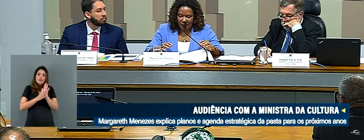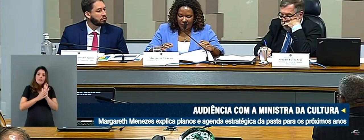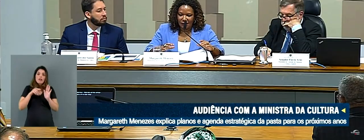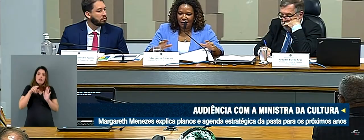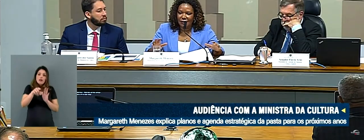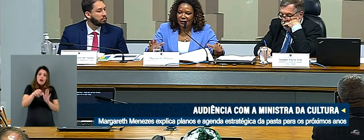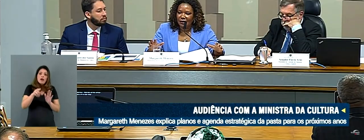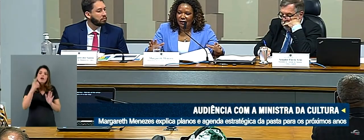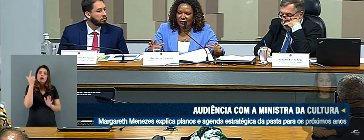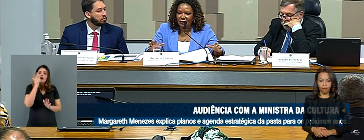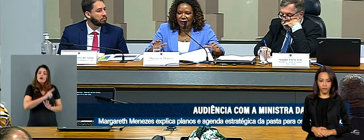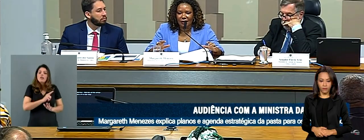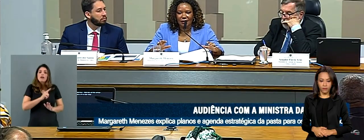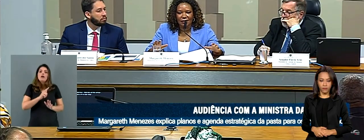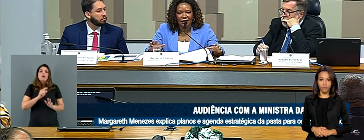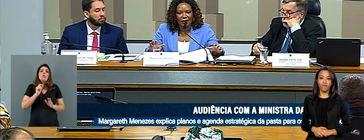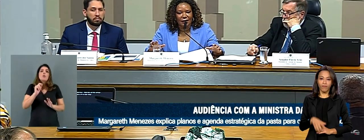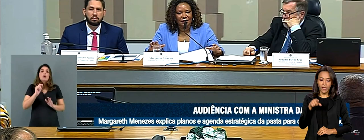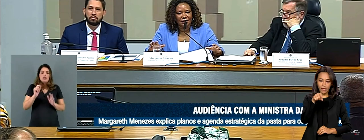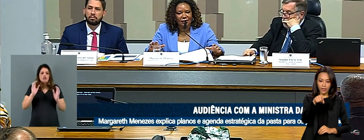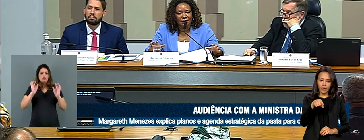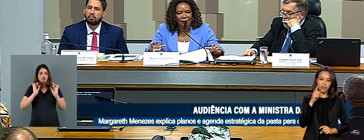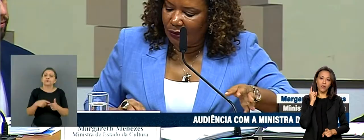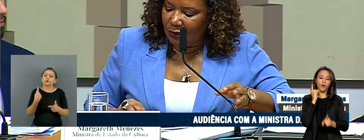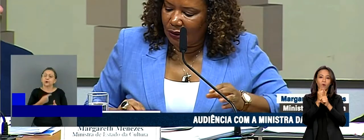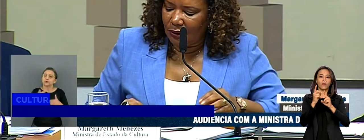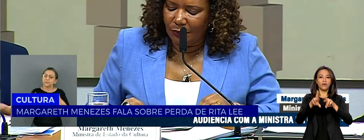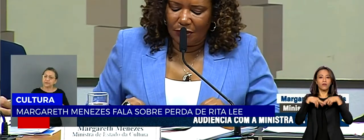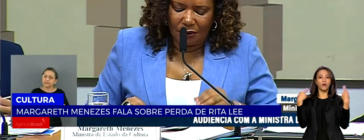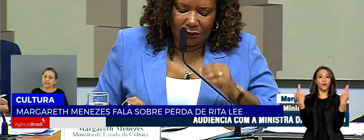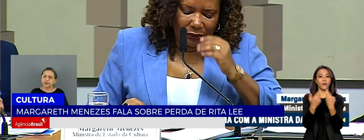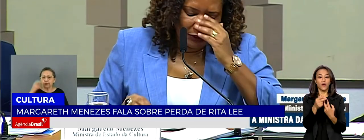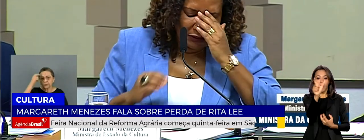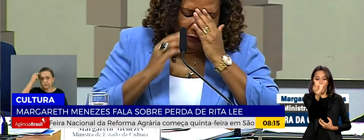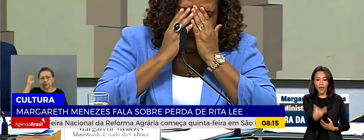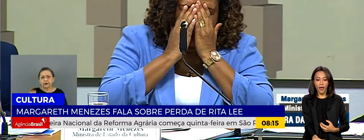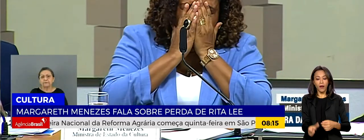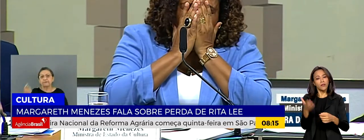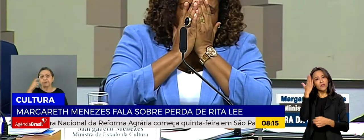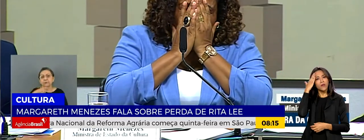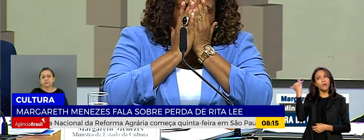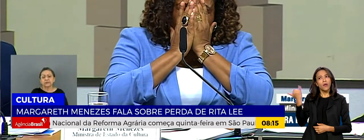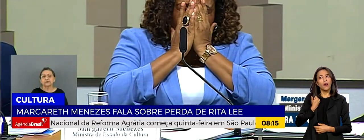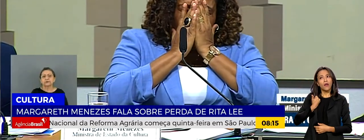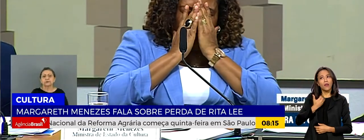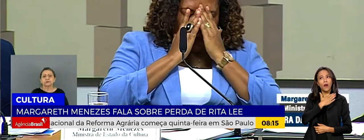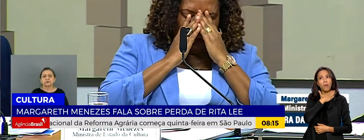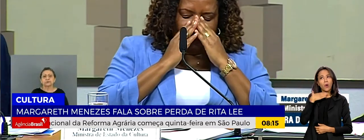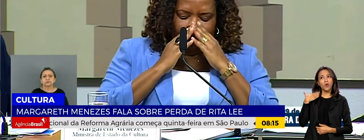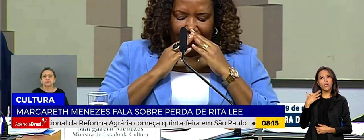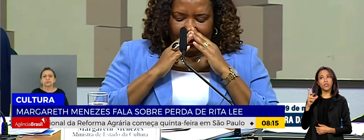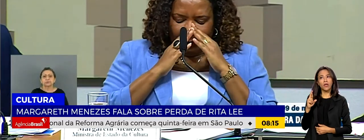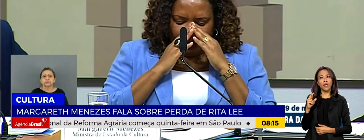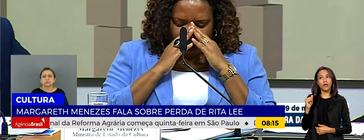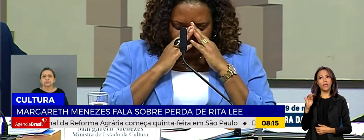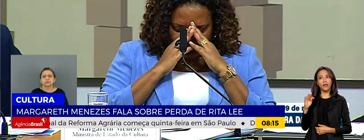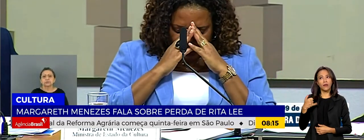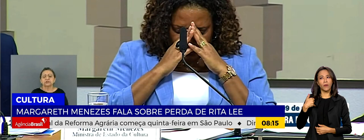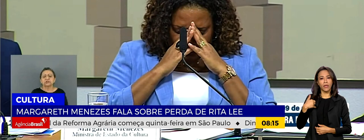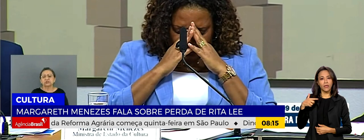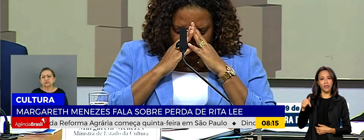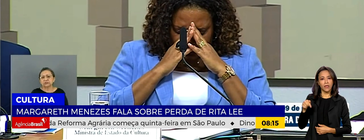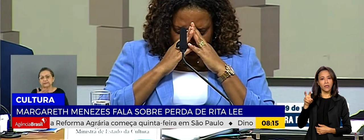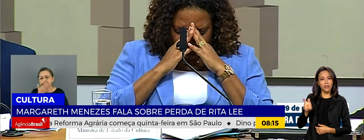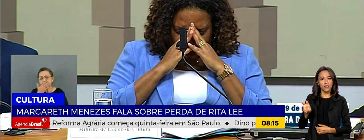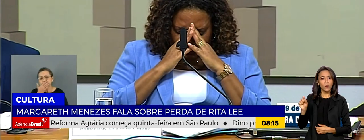aportes. Durante a audiência, Margareth Menezes soube da morte da cantora Rita Lee, aos 75 anos, que